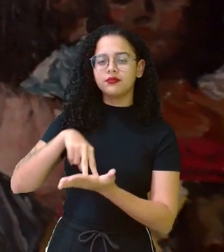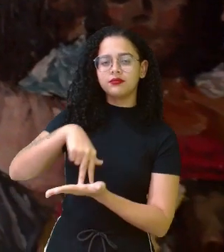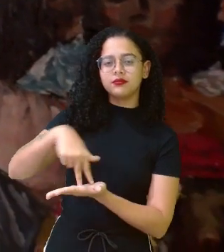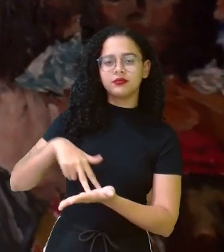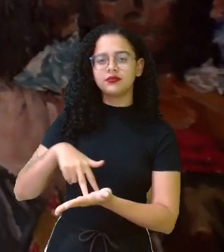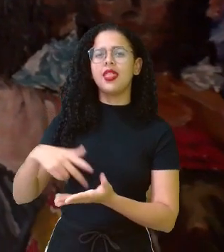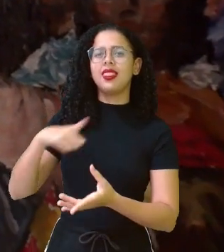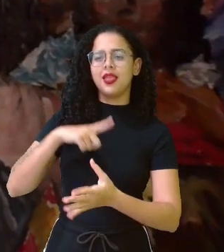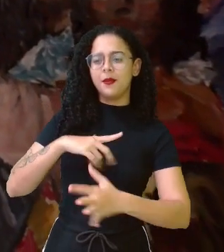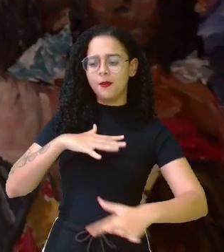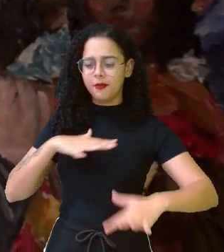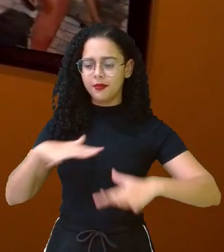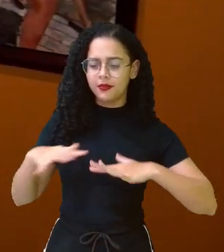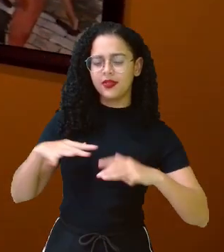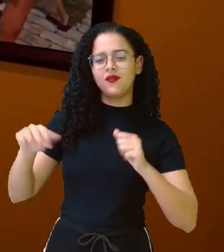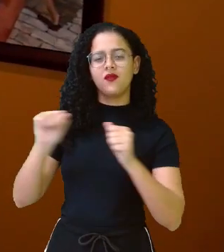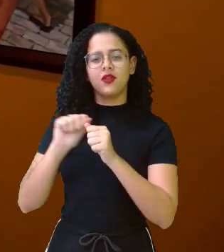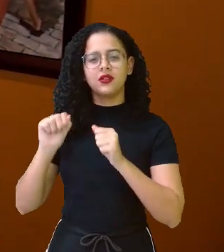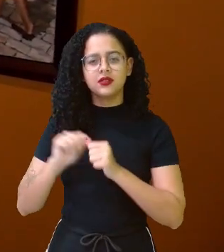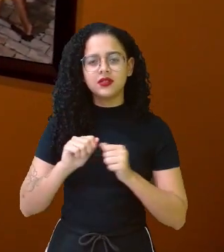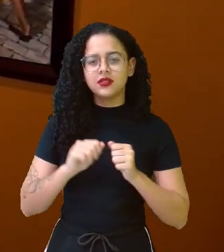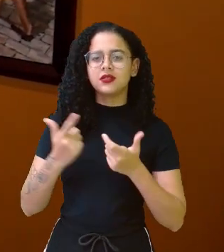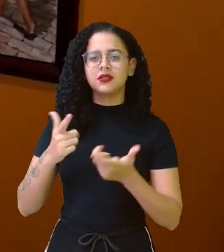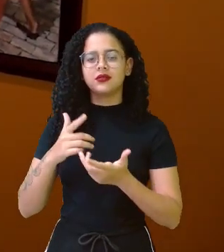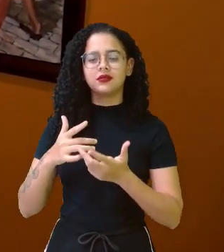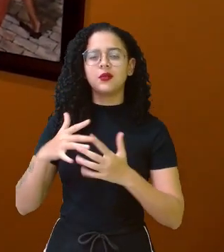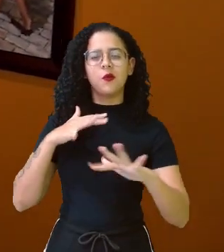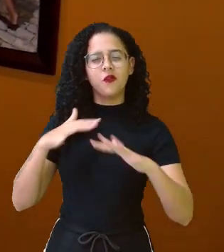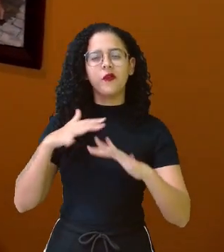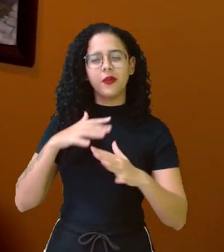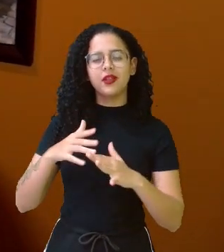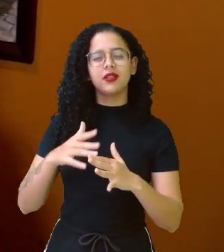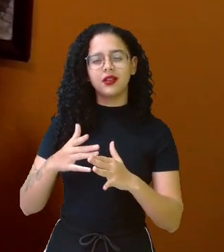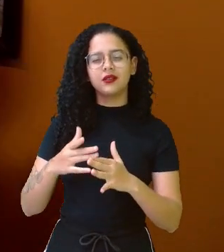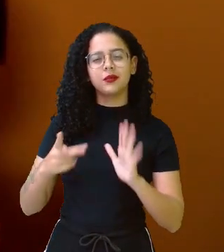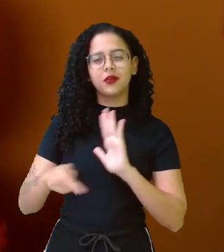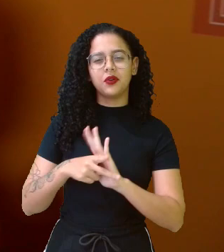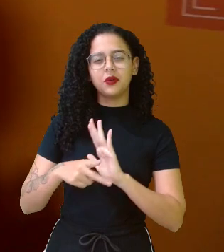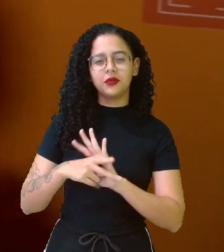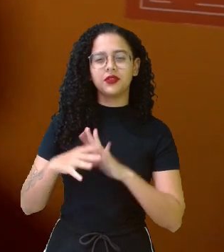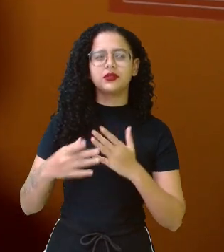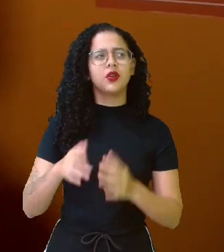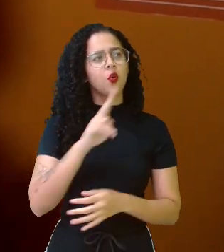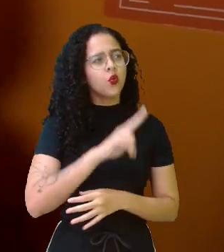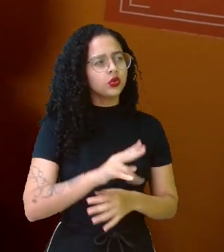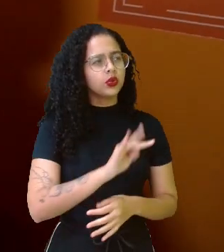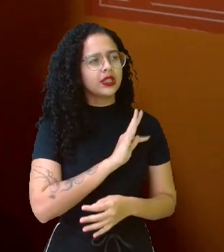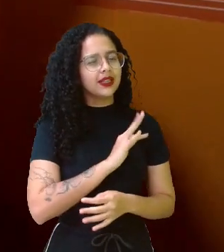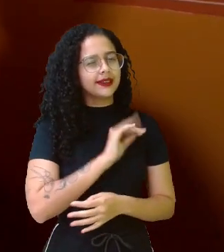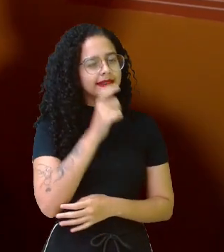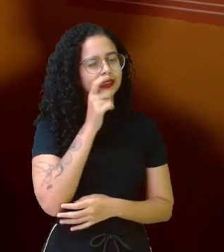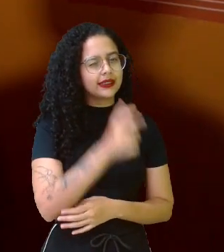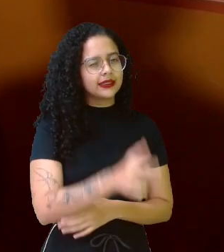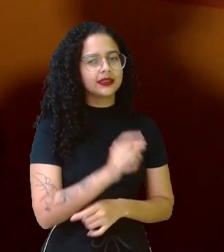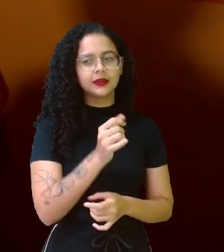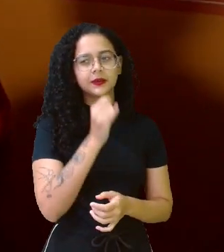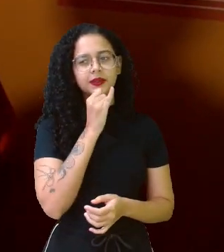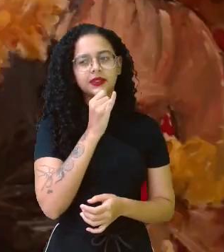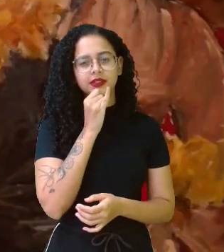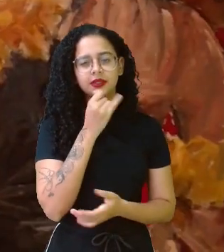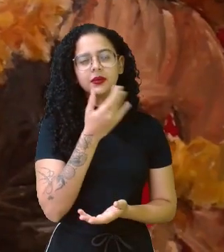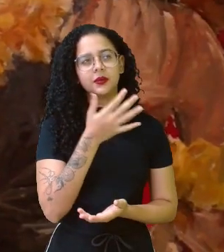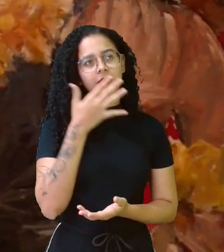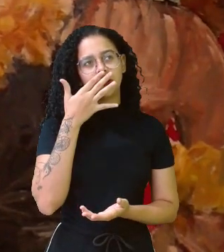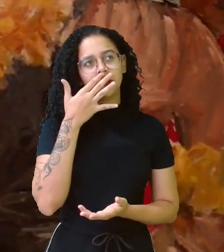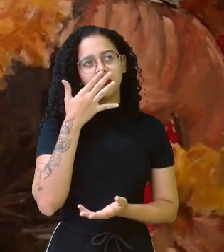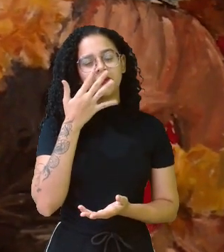se movimentando, fazendo nos passos que são tradicionais com relação à questão do frevo. E ele usa uma técnica interessante, porque ele vai buscar aí já com a ajuda